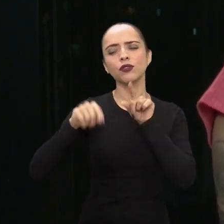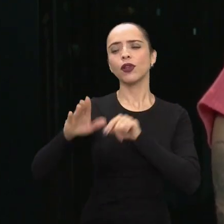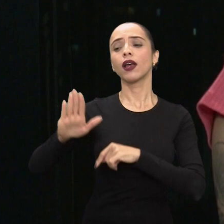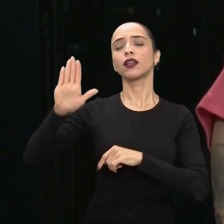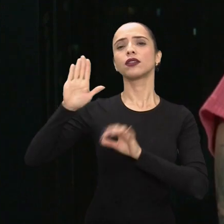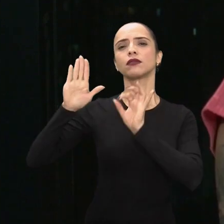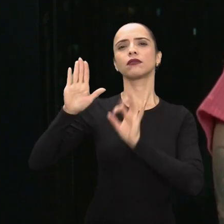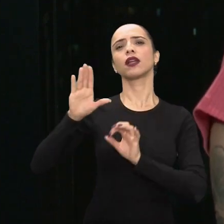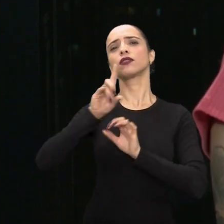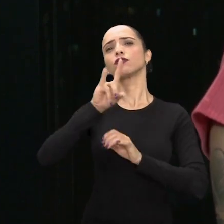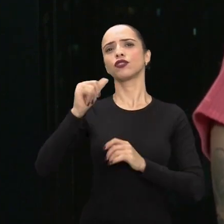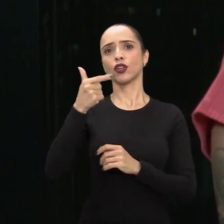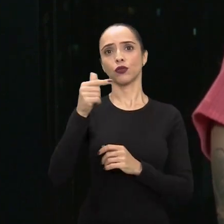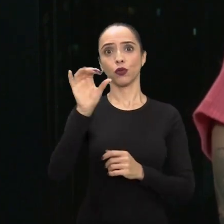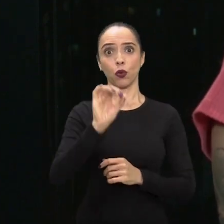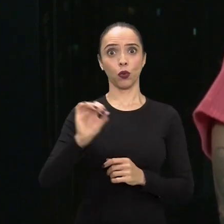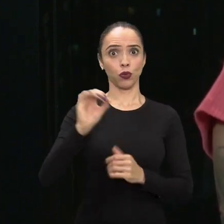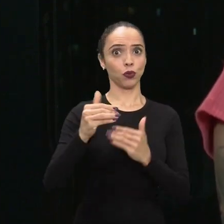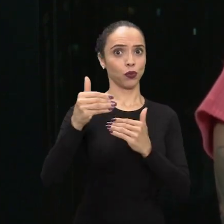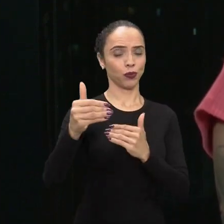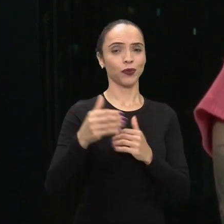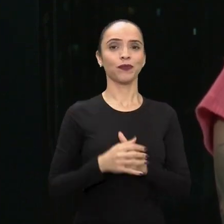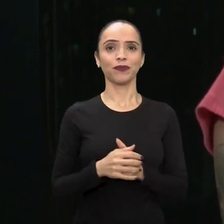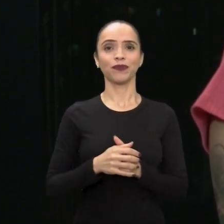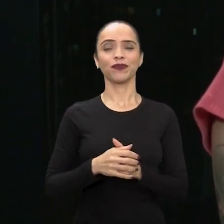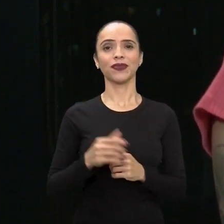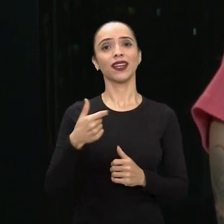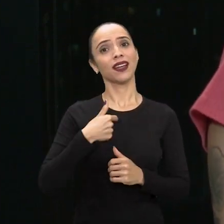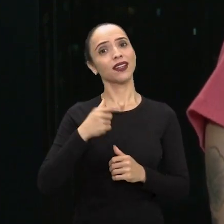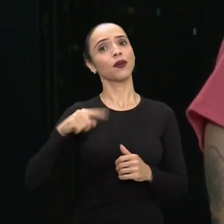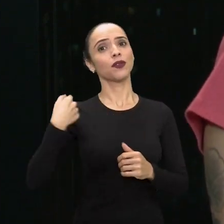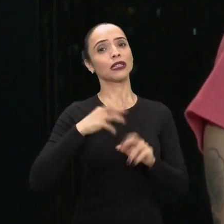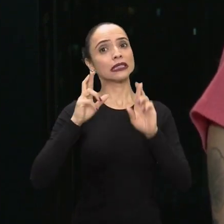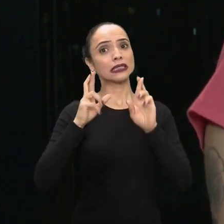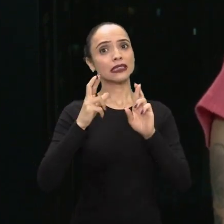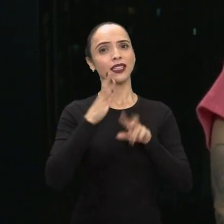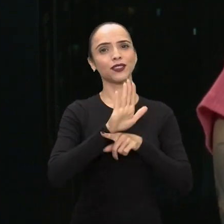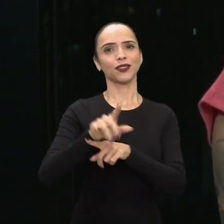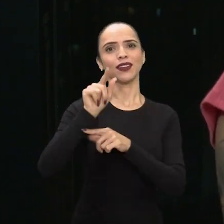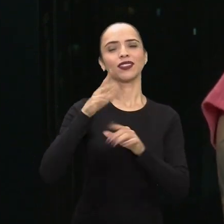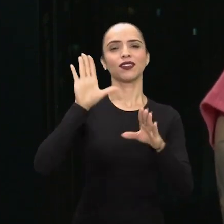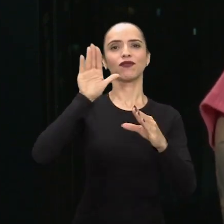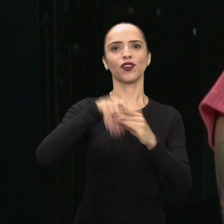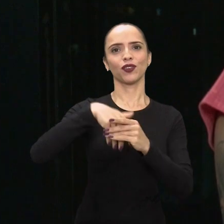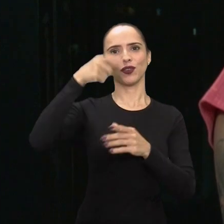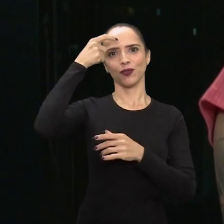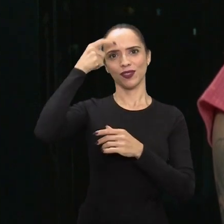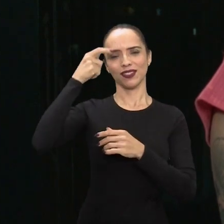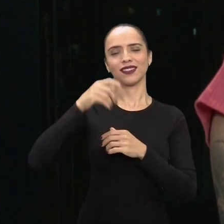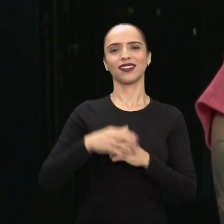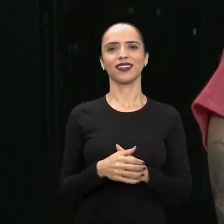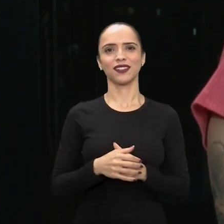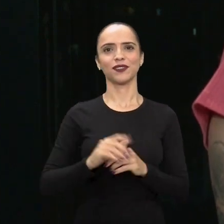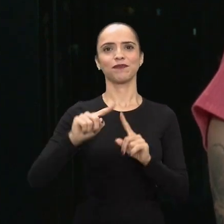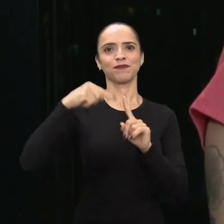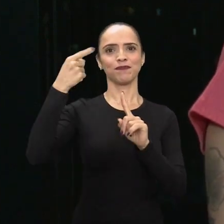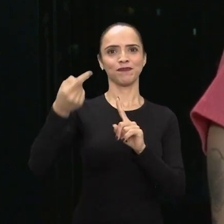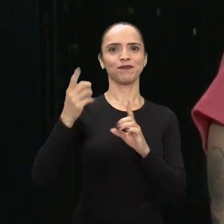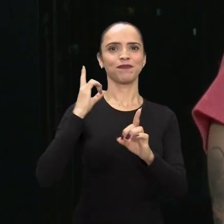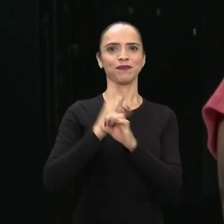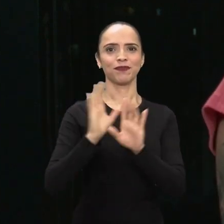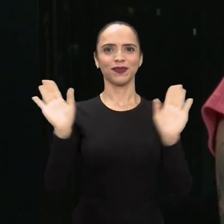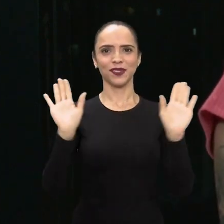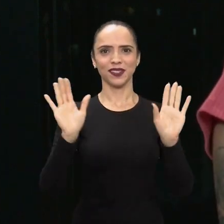qual candidato você vai escolher no dia 2 de outubro a gente espera ajudar você a vontade de forma consciente até o próximo programa